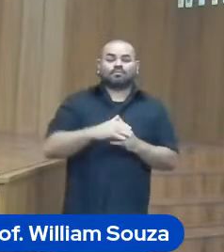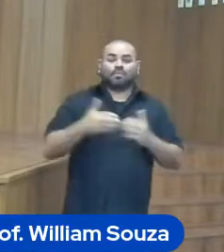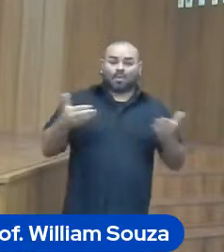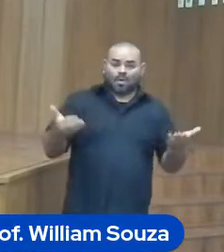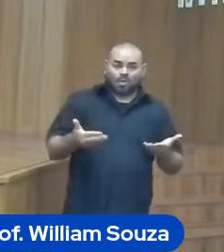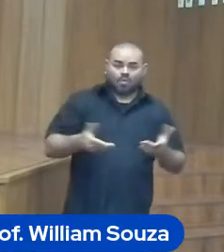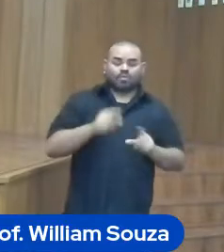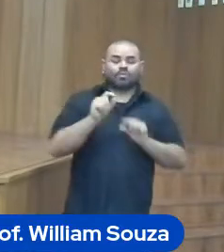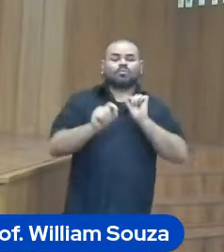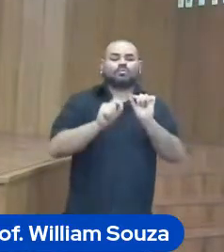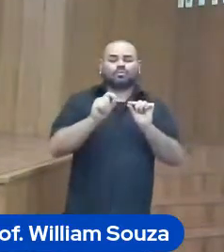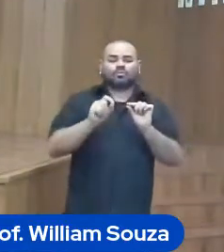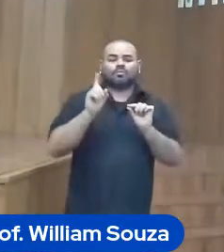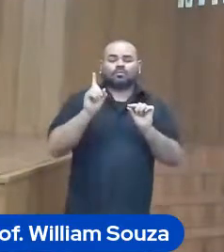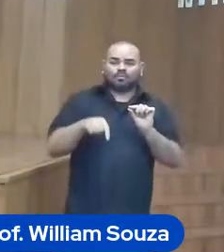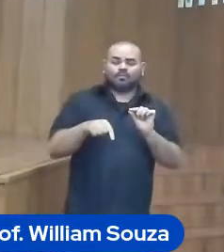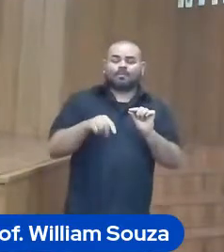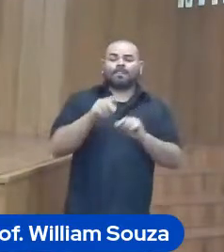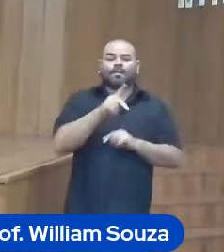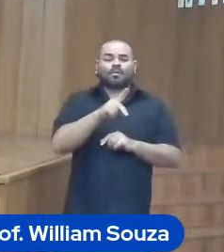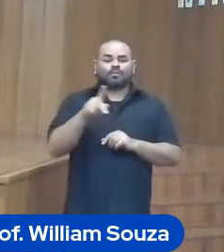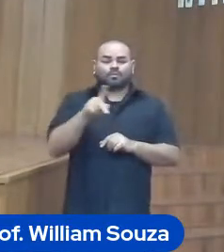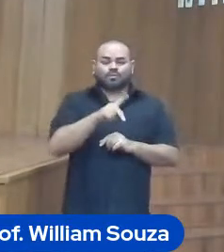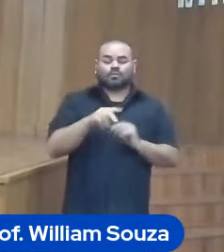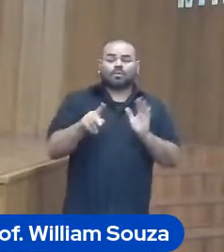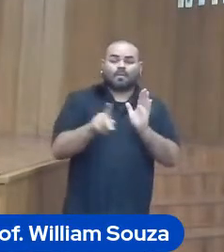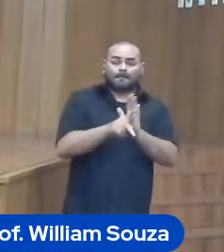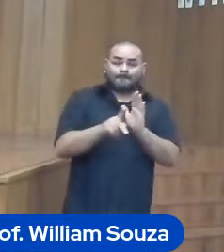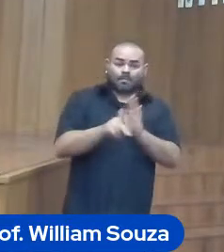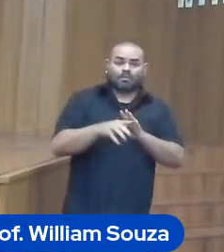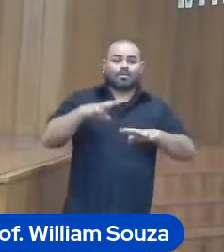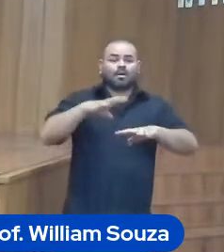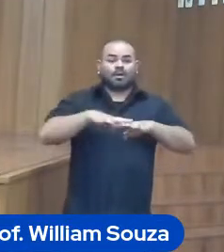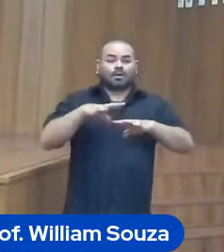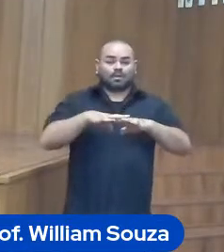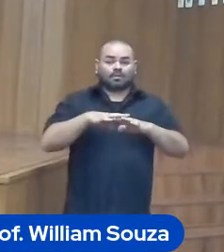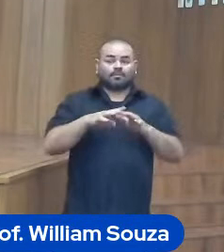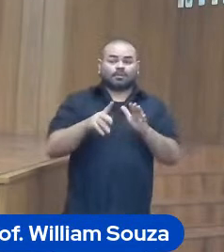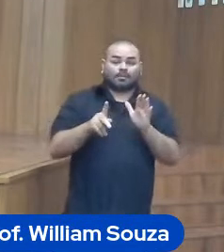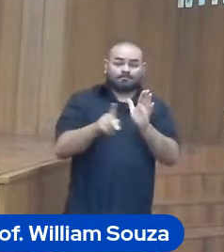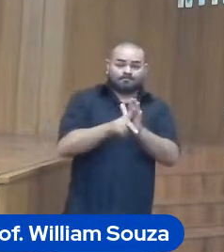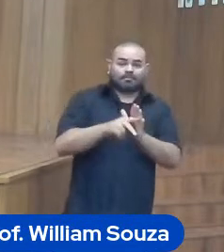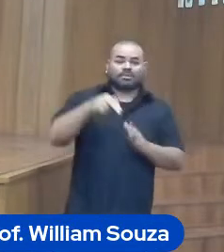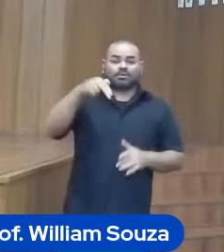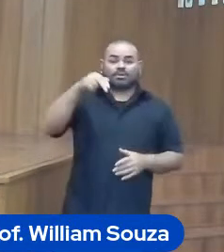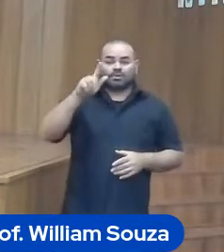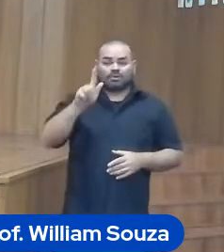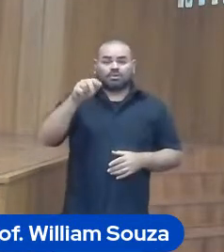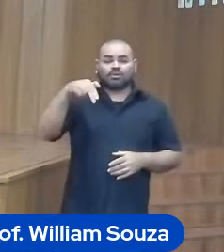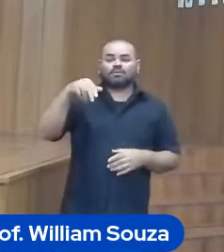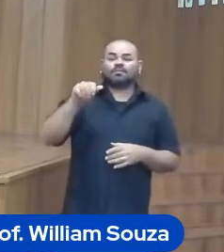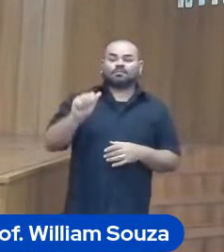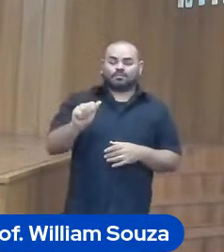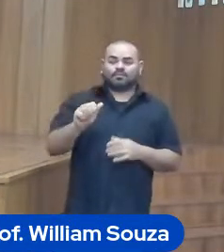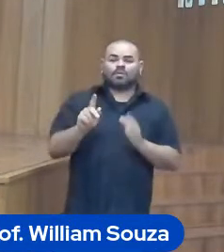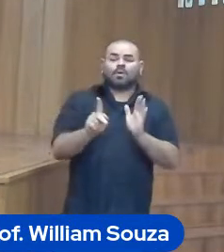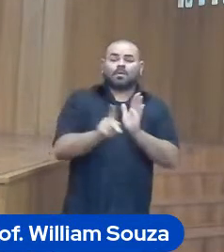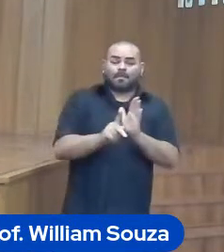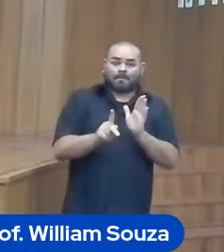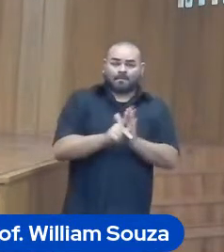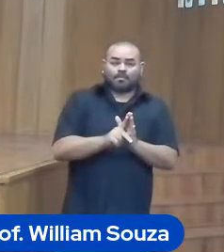associado do Departamento de Matemática Aplicada, GMA, da Universidade